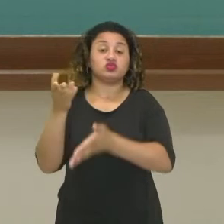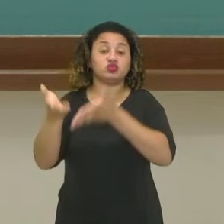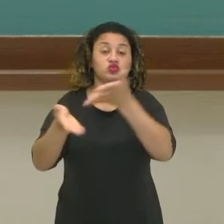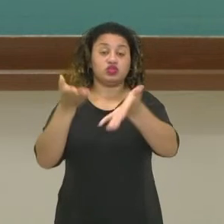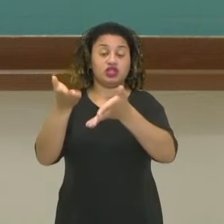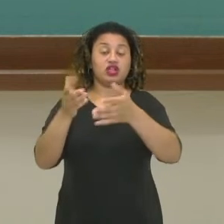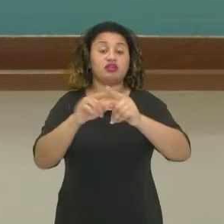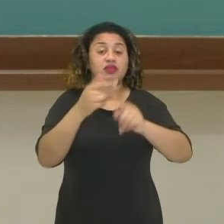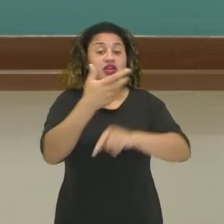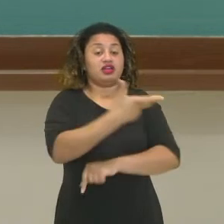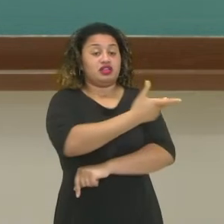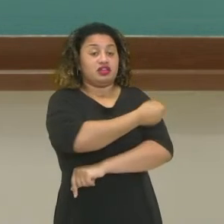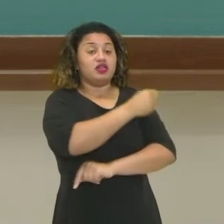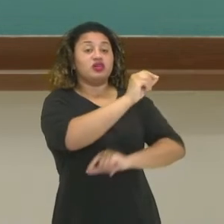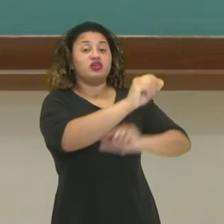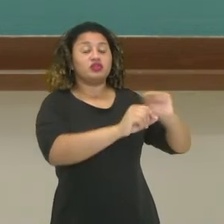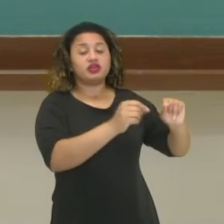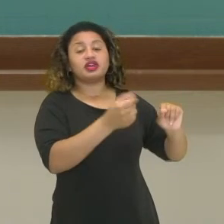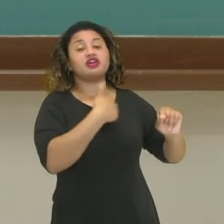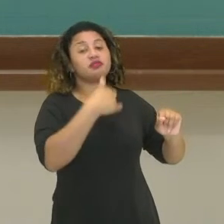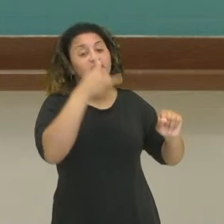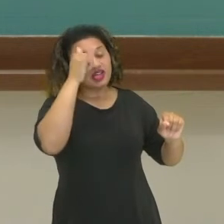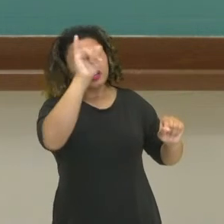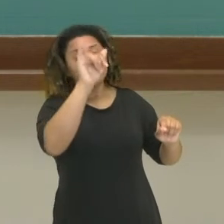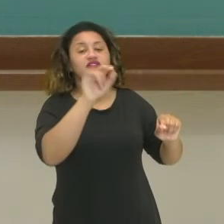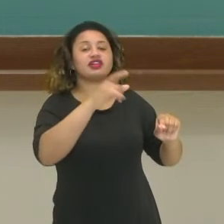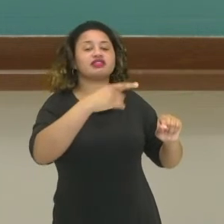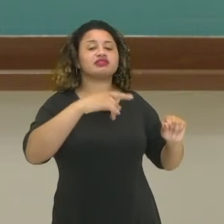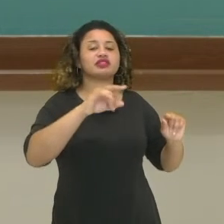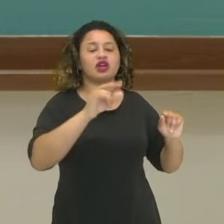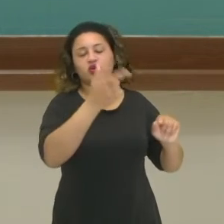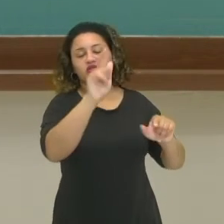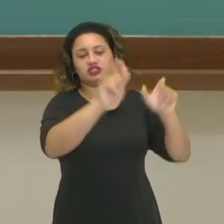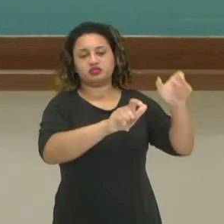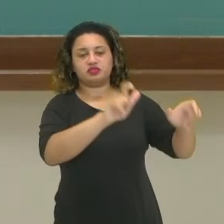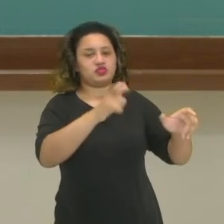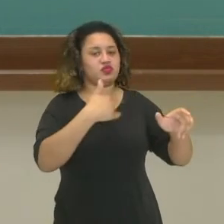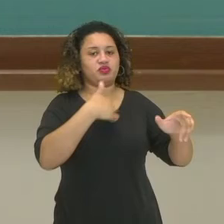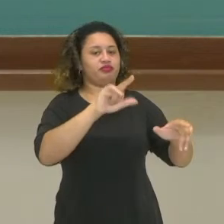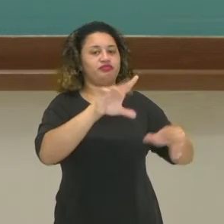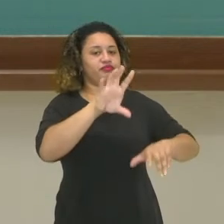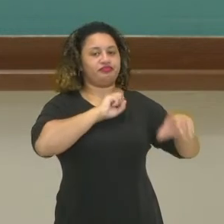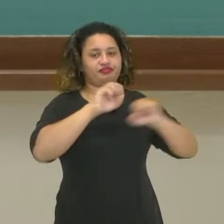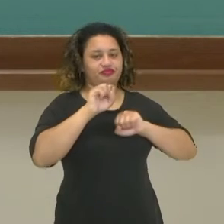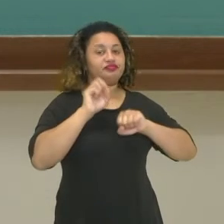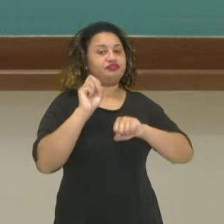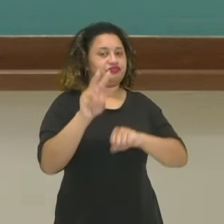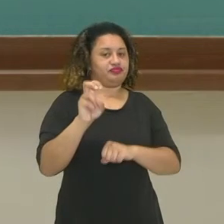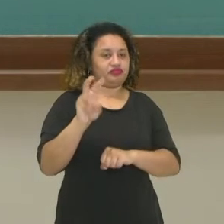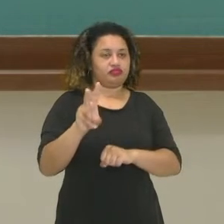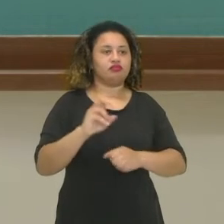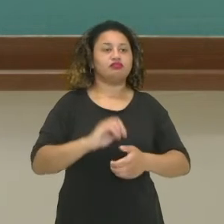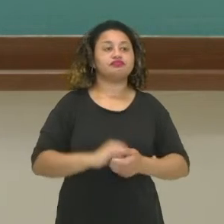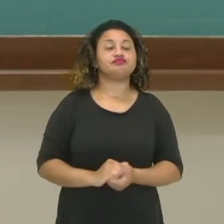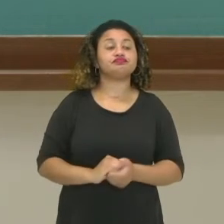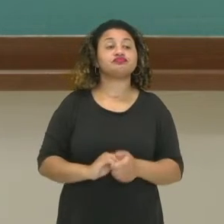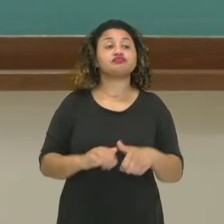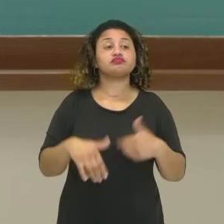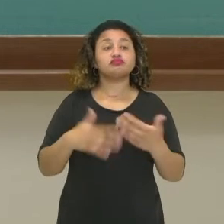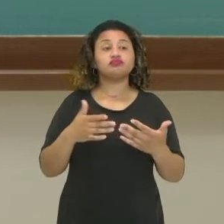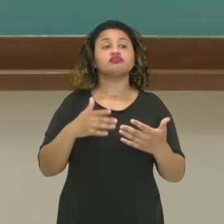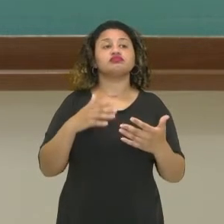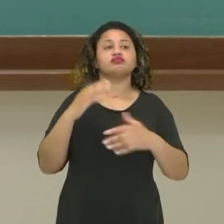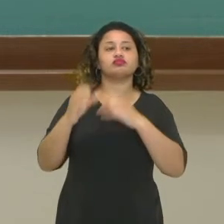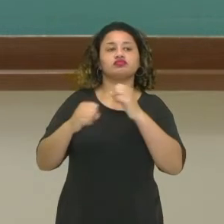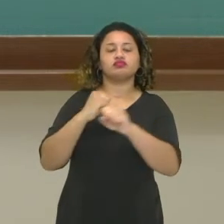Mas a vacina vai servir para prevenir, para que outras pessoas não peguem o vírus, né? Então,